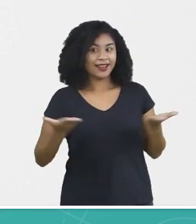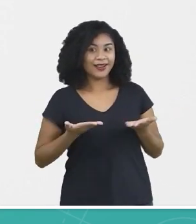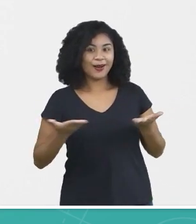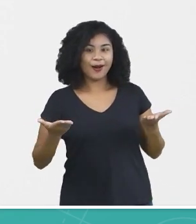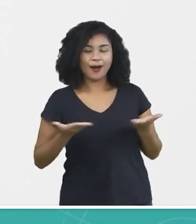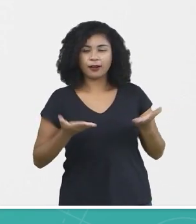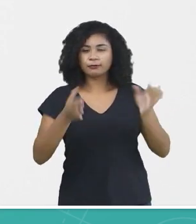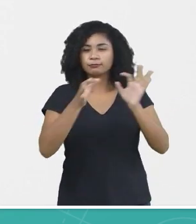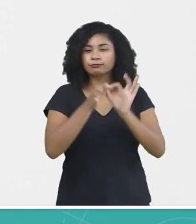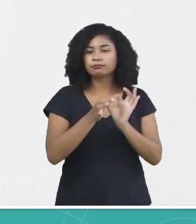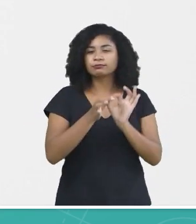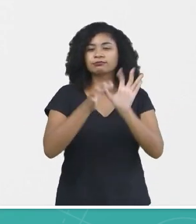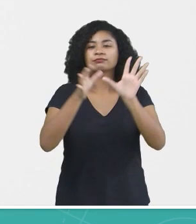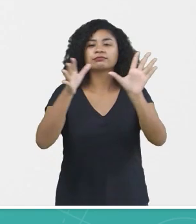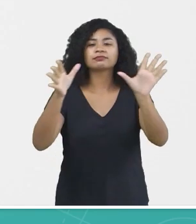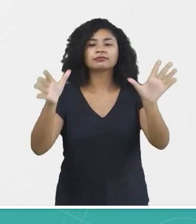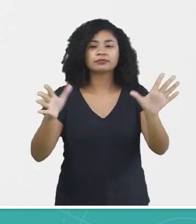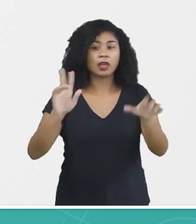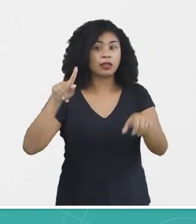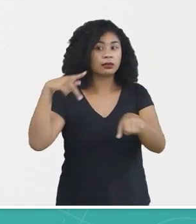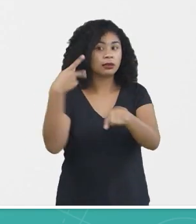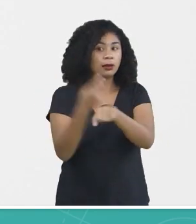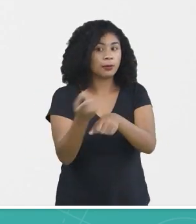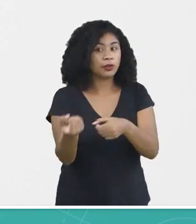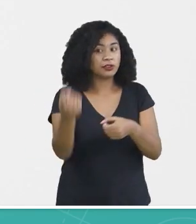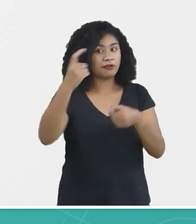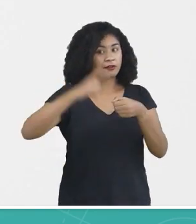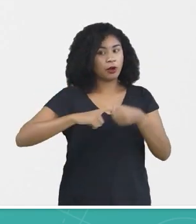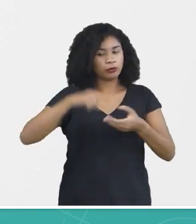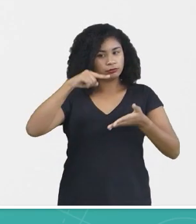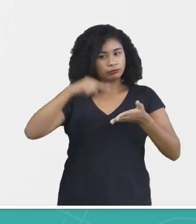todo de vocês. Já já retornamos para corrigir, hein?